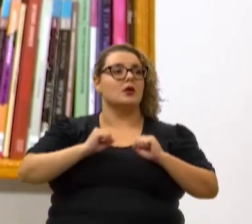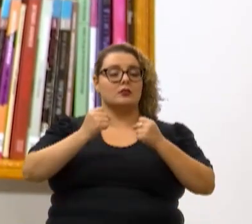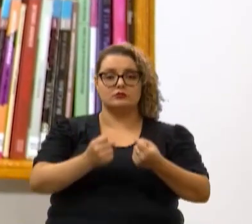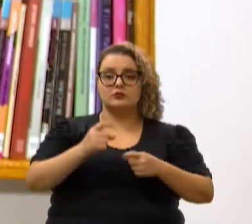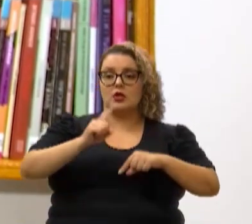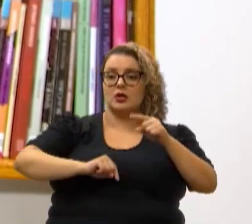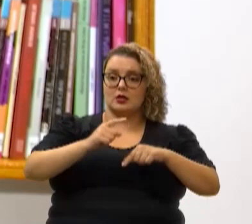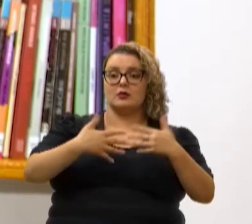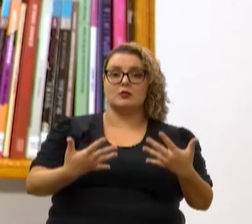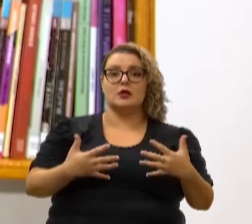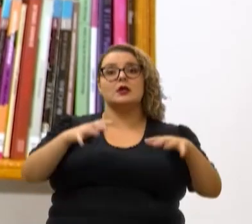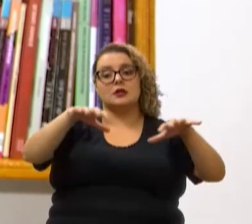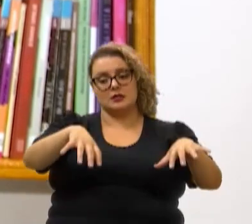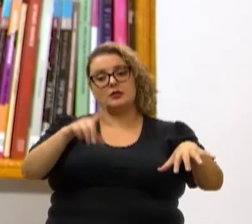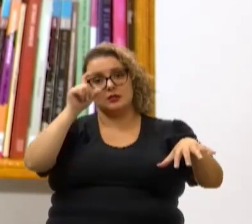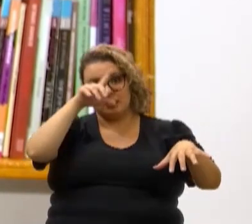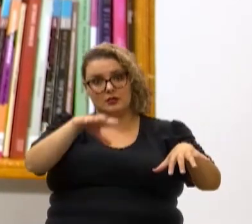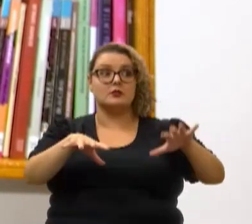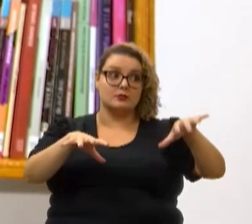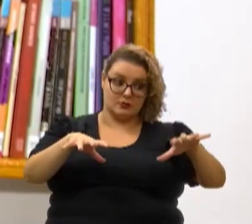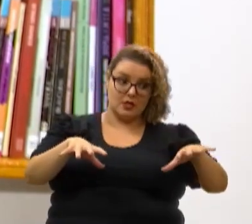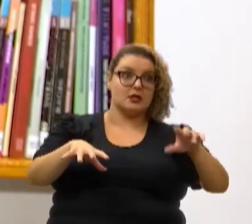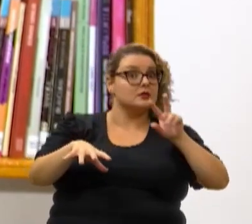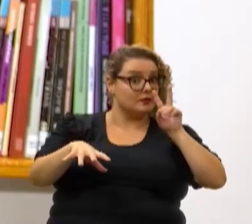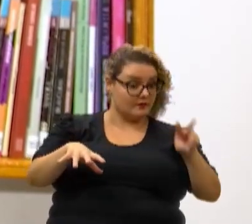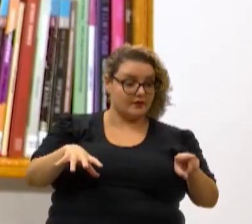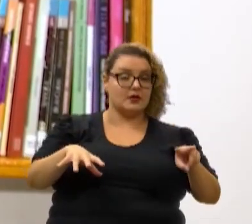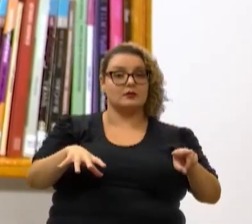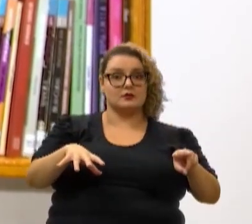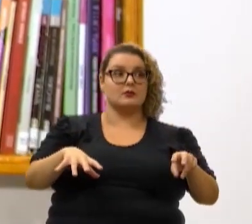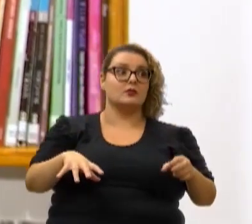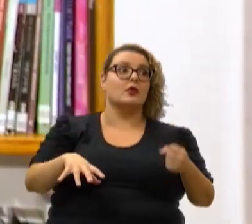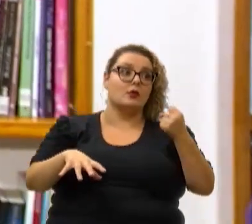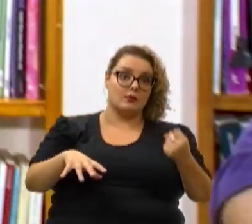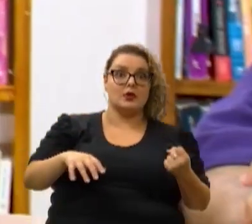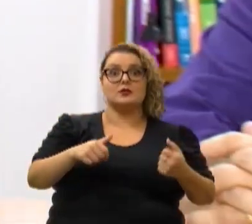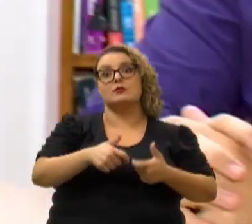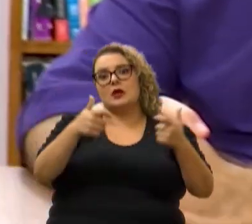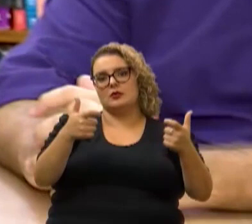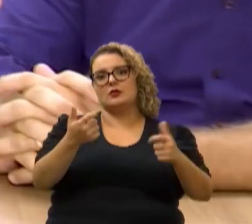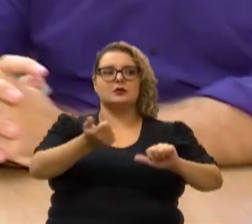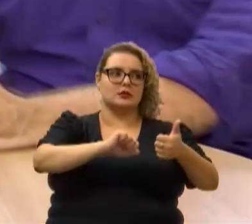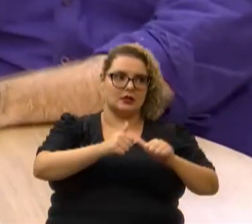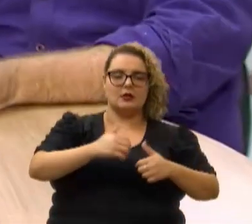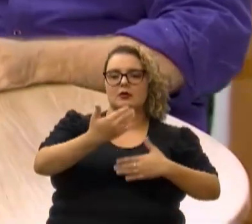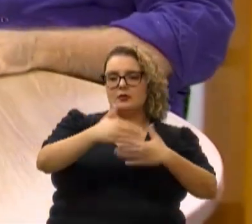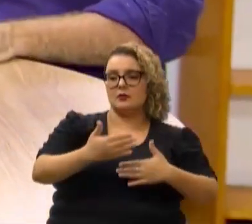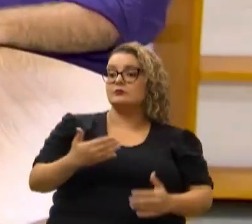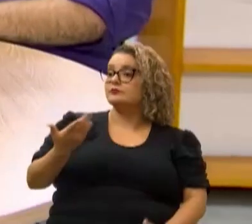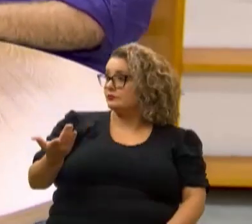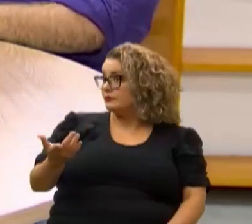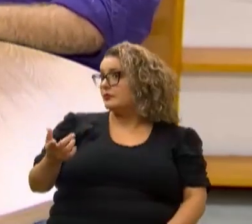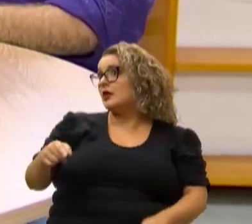ênfase às matérias, sim, que você tem dificuldade, mas não deixando de lado aquelas que terão maior peso na avaliação.